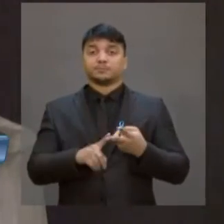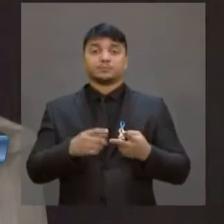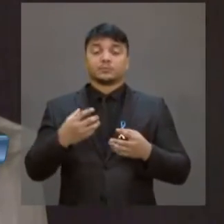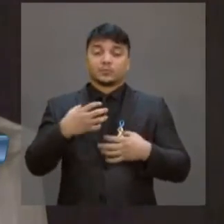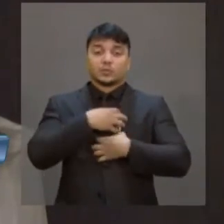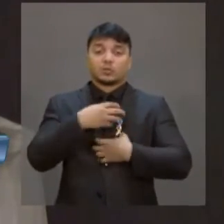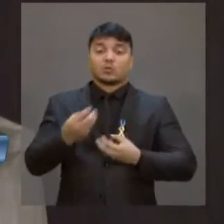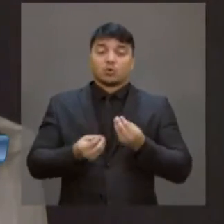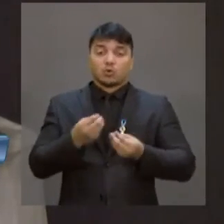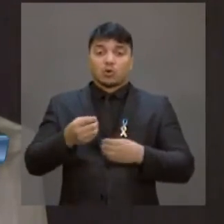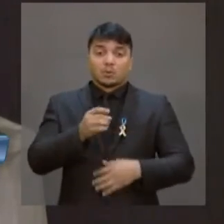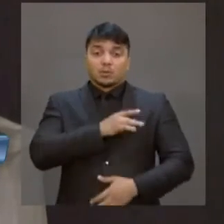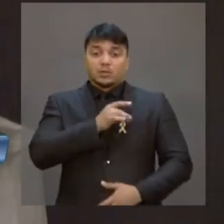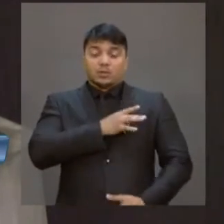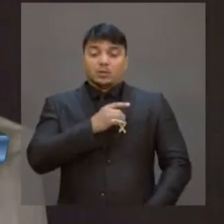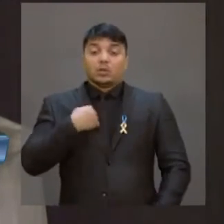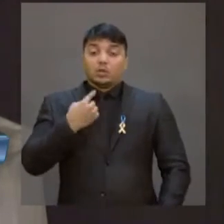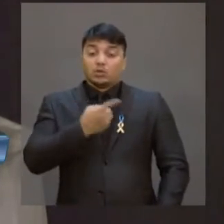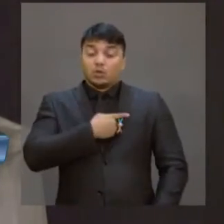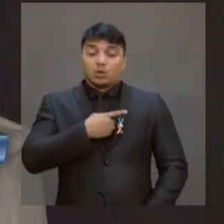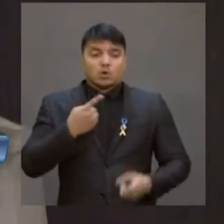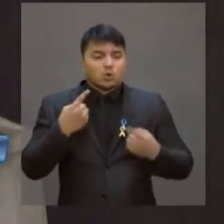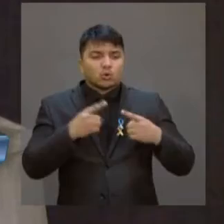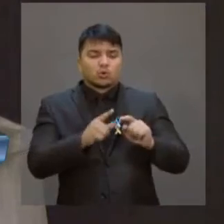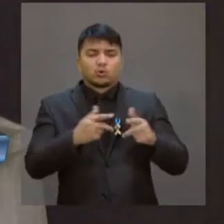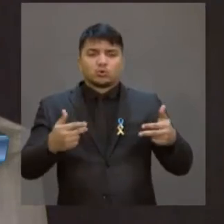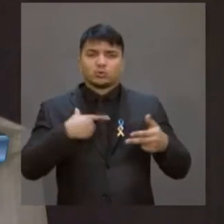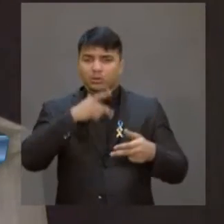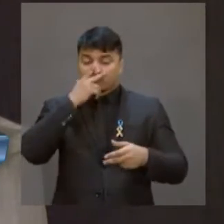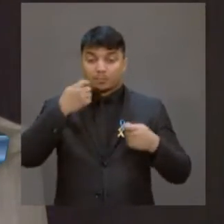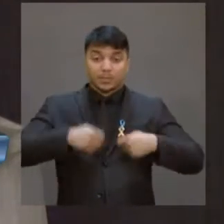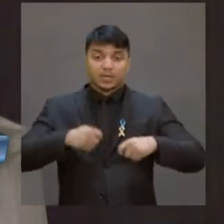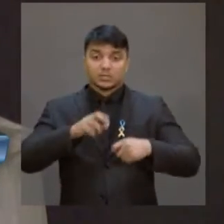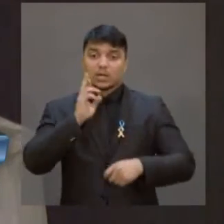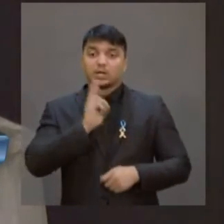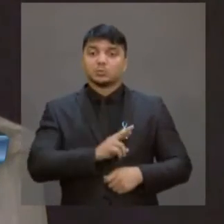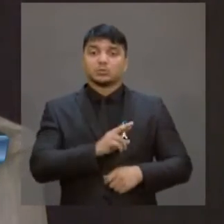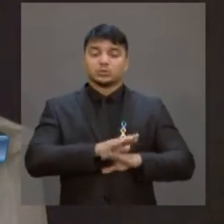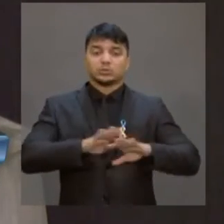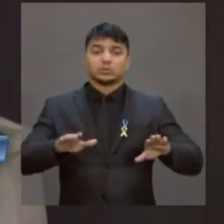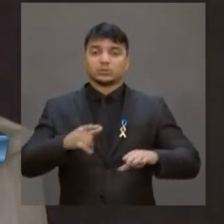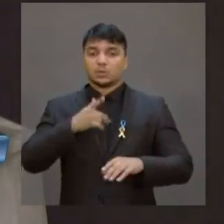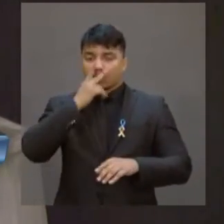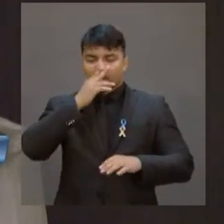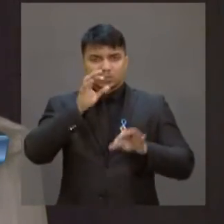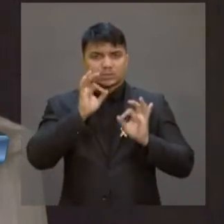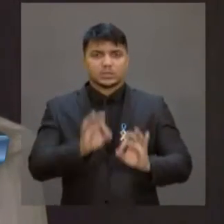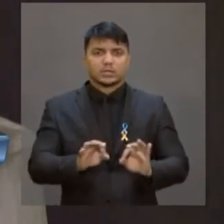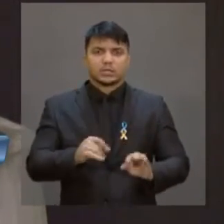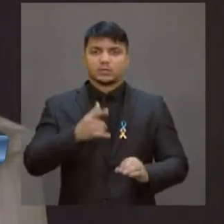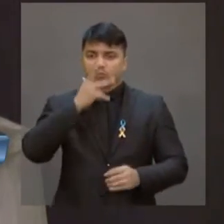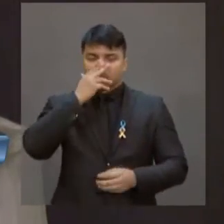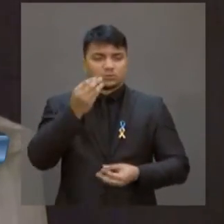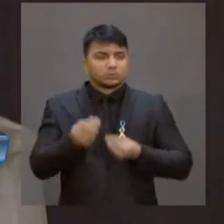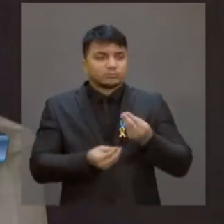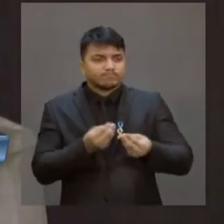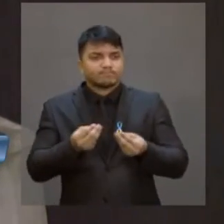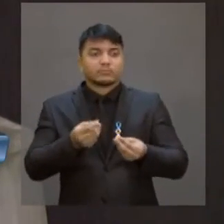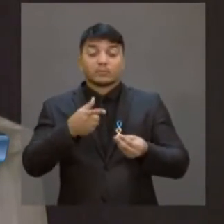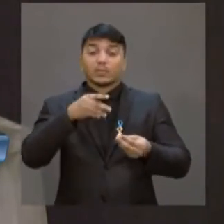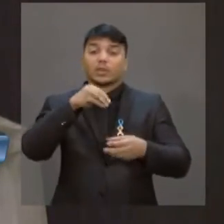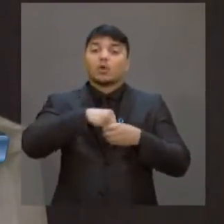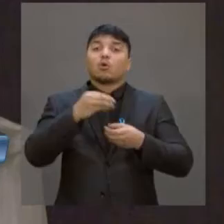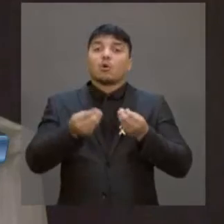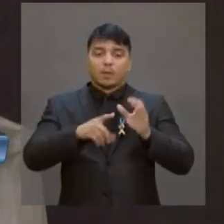sentimento de pânico e de terror, nós somos contra tudo isso e tudo isso tem que ser respondido com assertividade, com firmeza, dentro